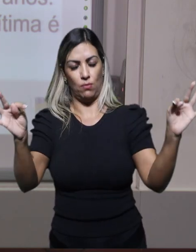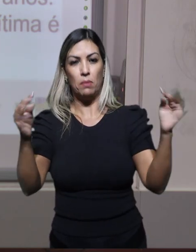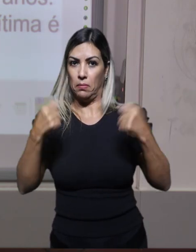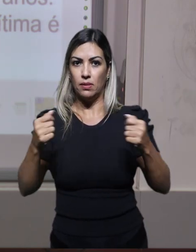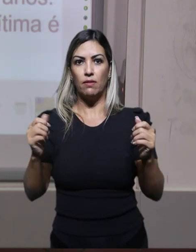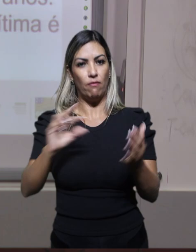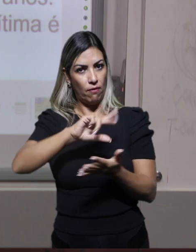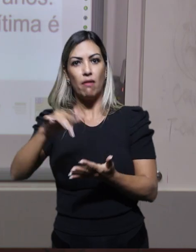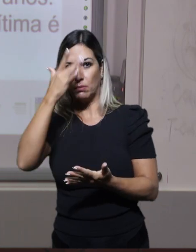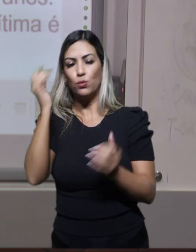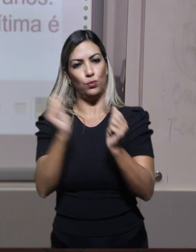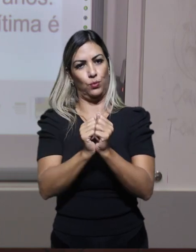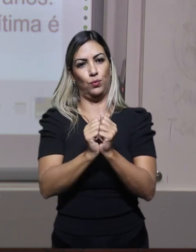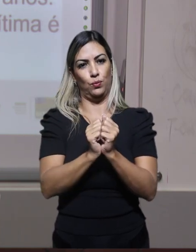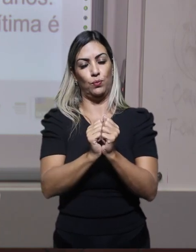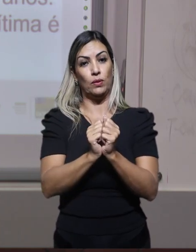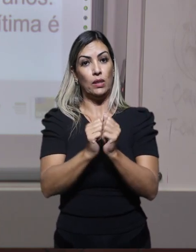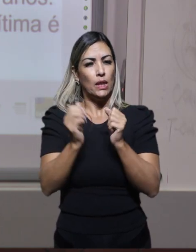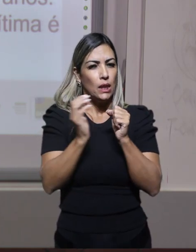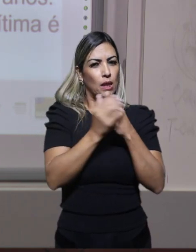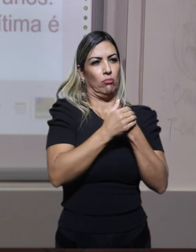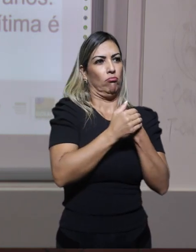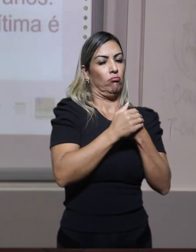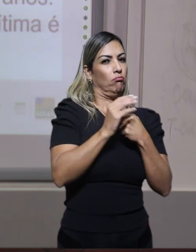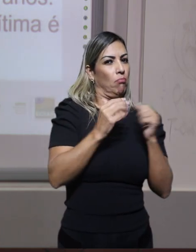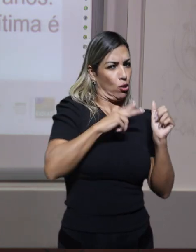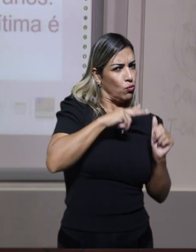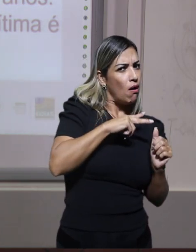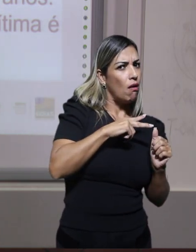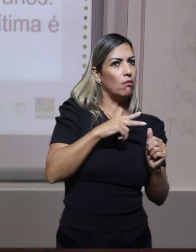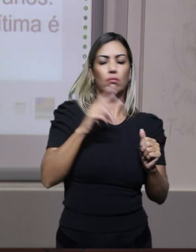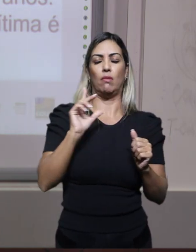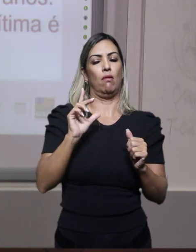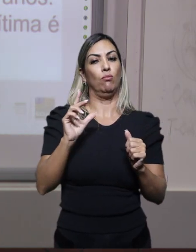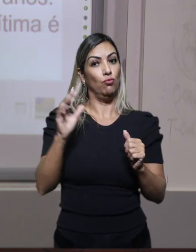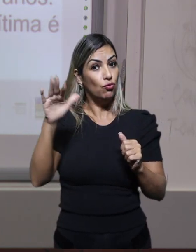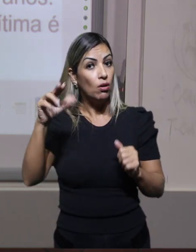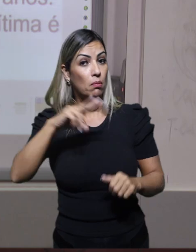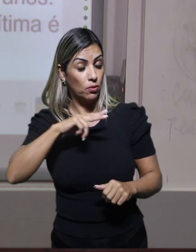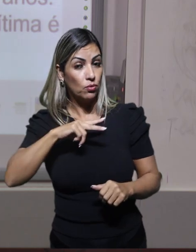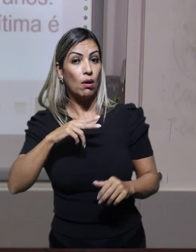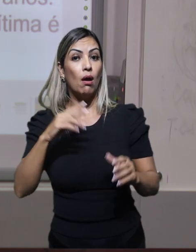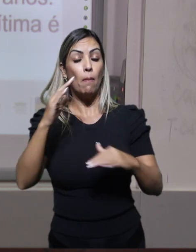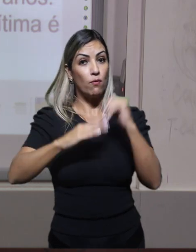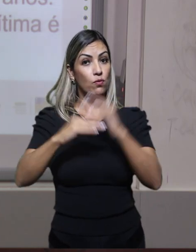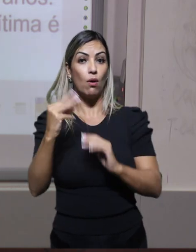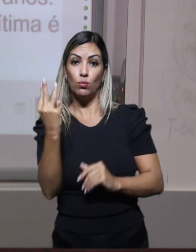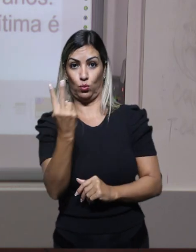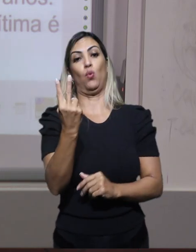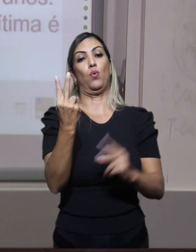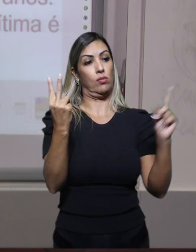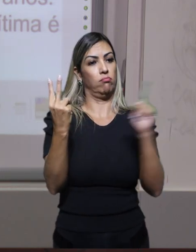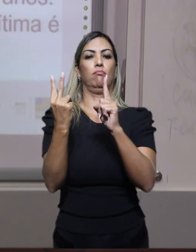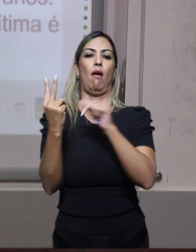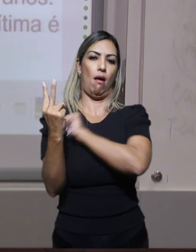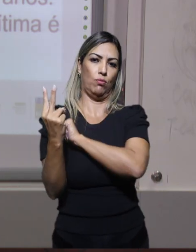Se precisar, ter alguma conversa reservada, chame outro profissional para estar junto. Porque, por vezes, a gente